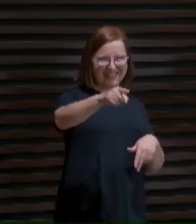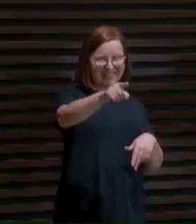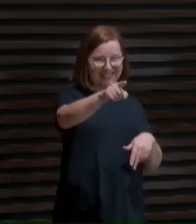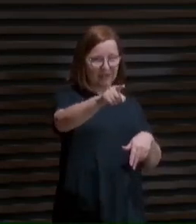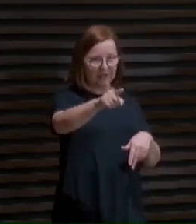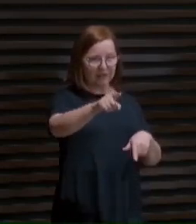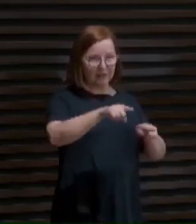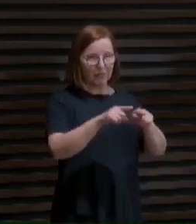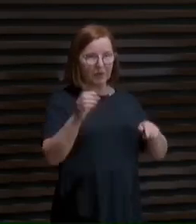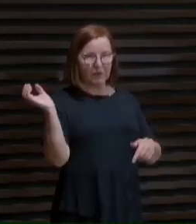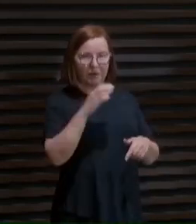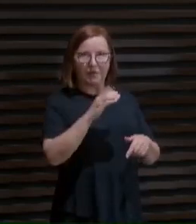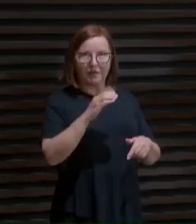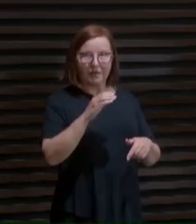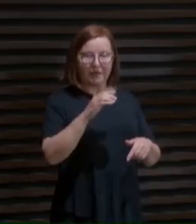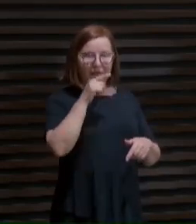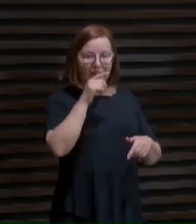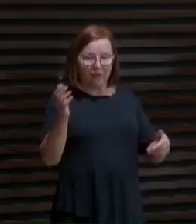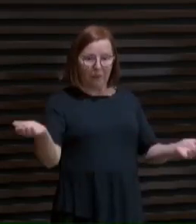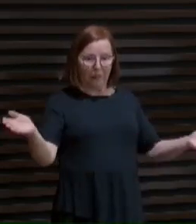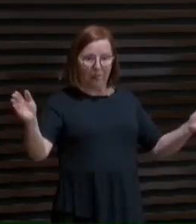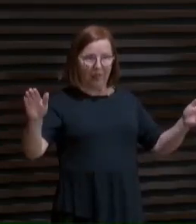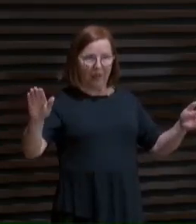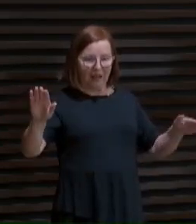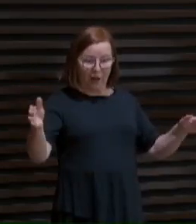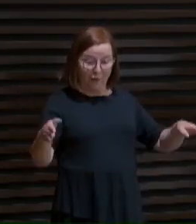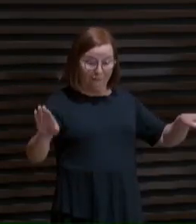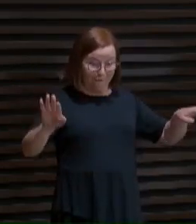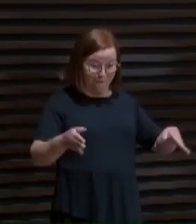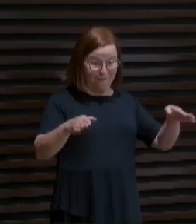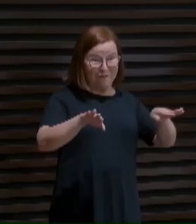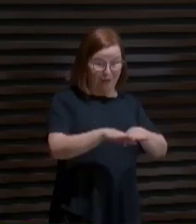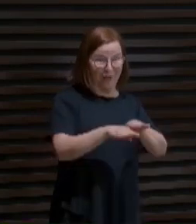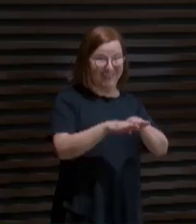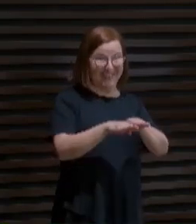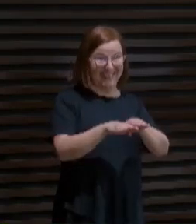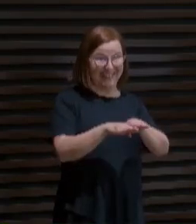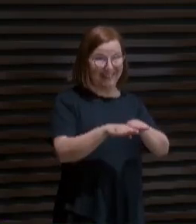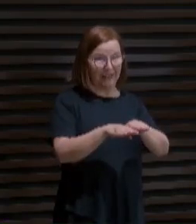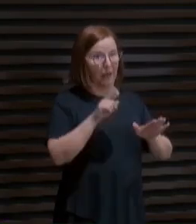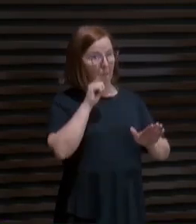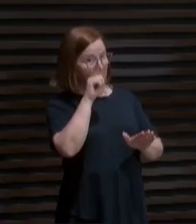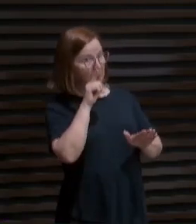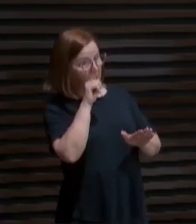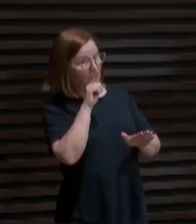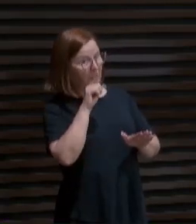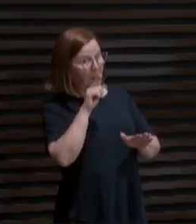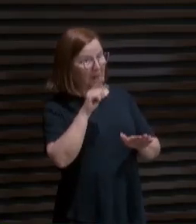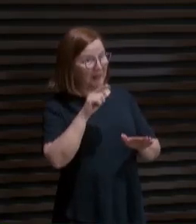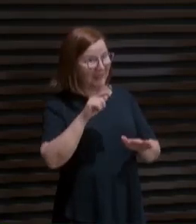de repente as águas voltam e... Por isso é muito perigoso andar nos caminhos de Moisés